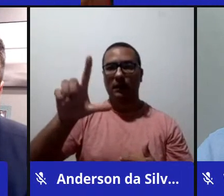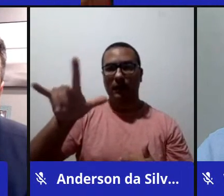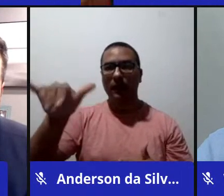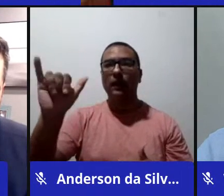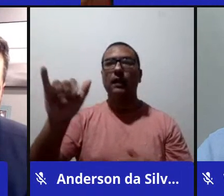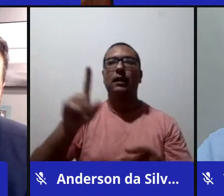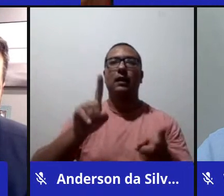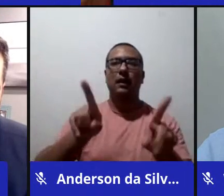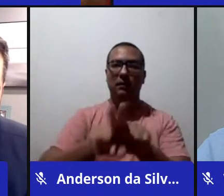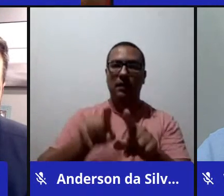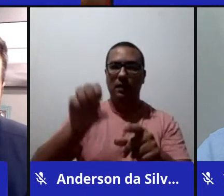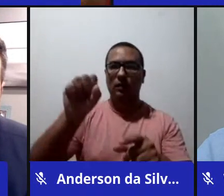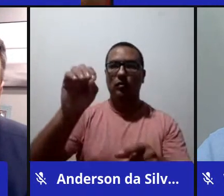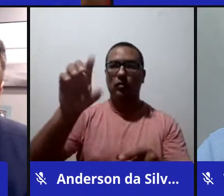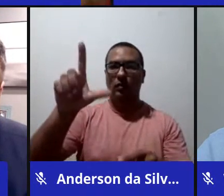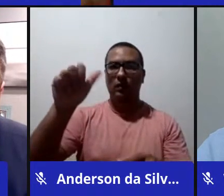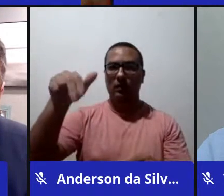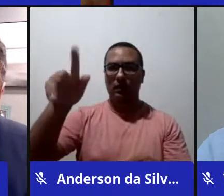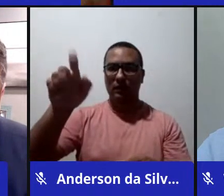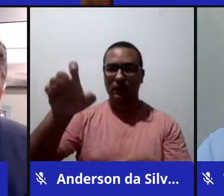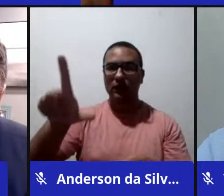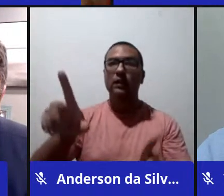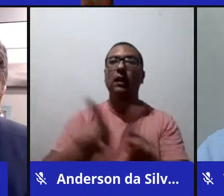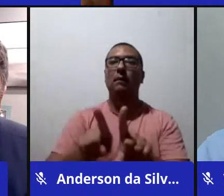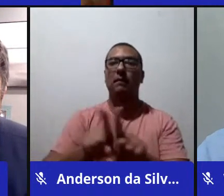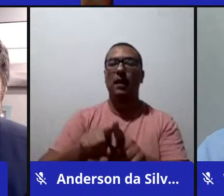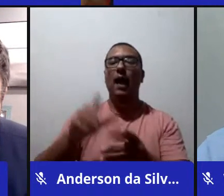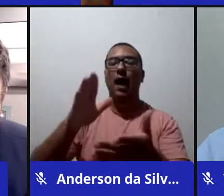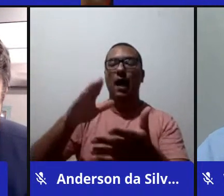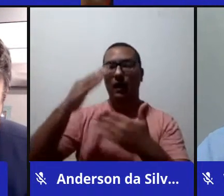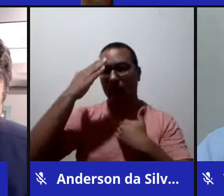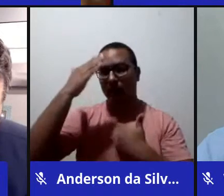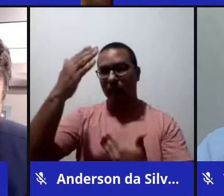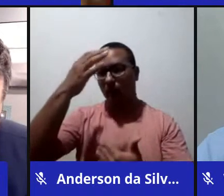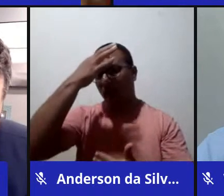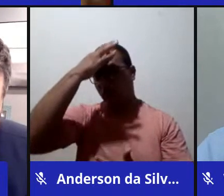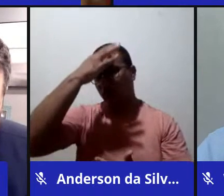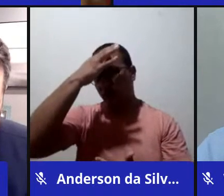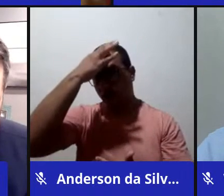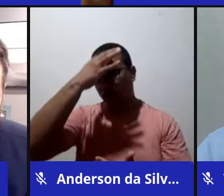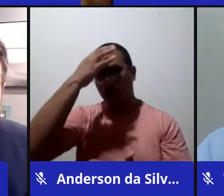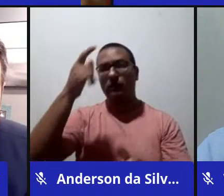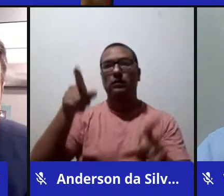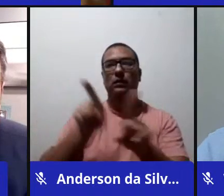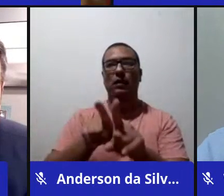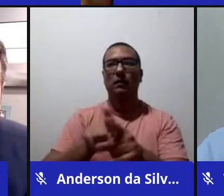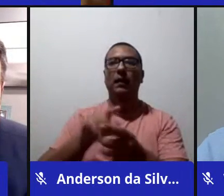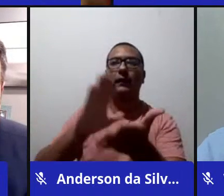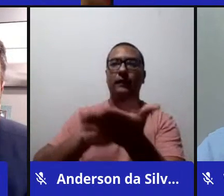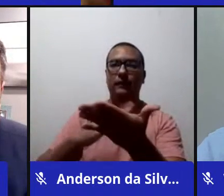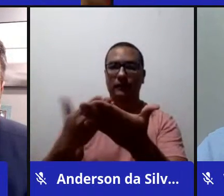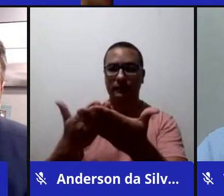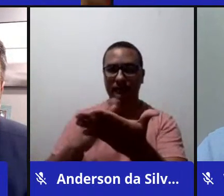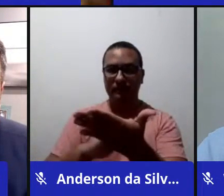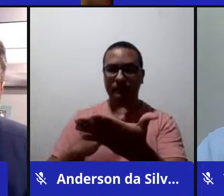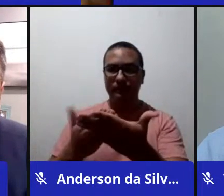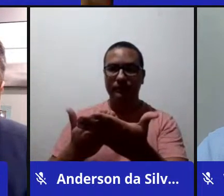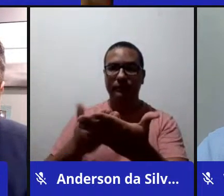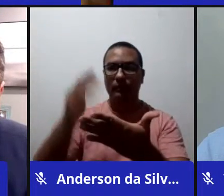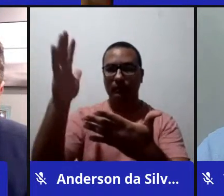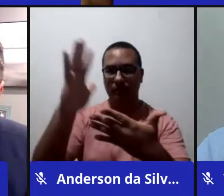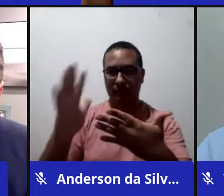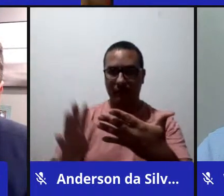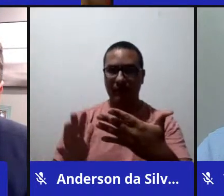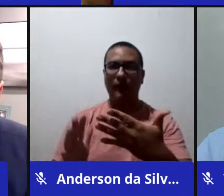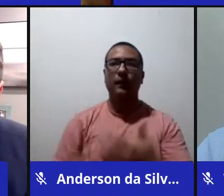forma, agradecer o Anderson pela gentileza aí da tradução em linguagem brasileira de